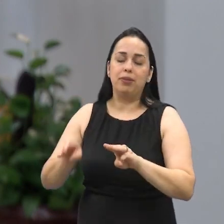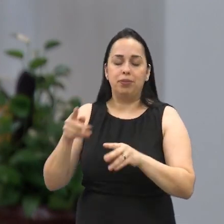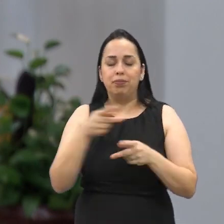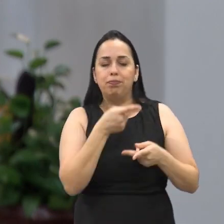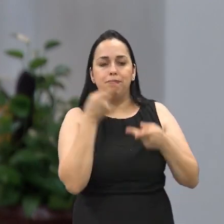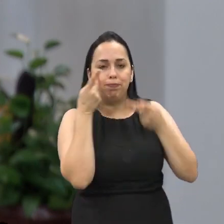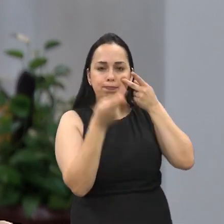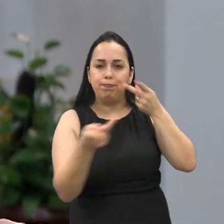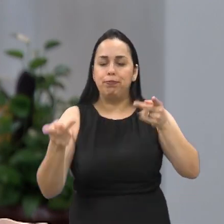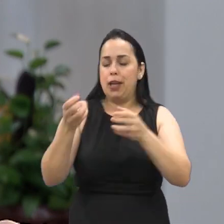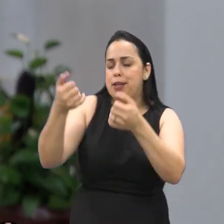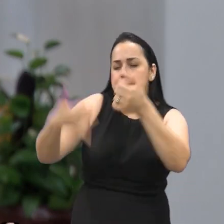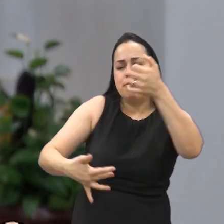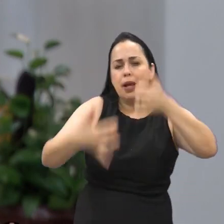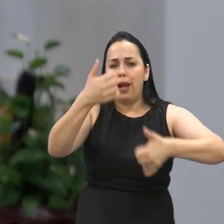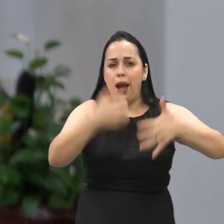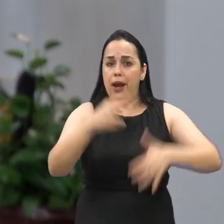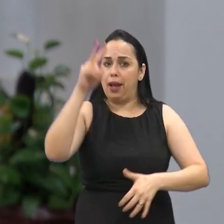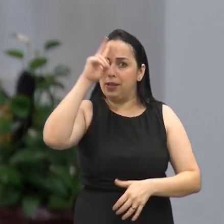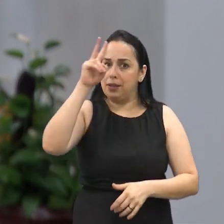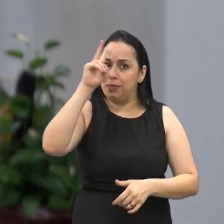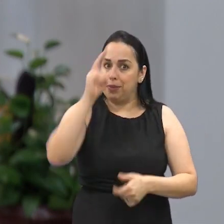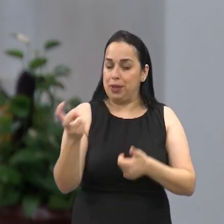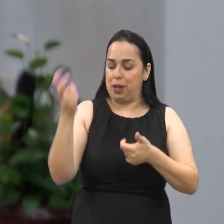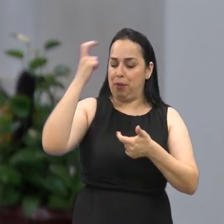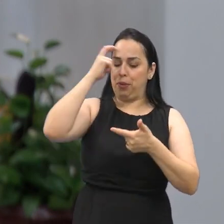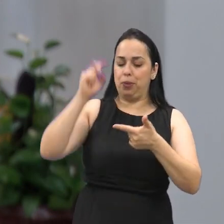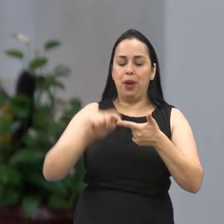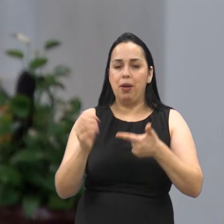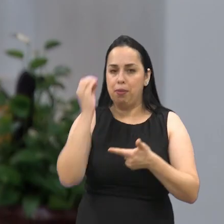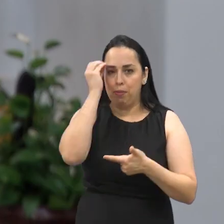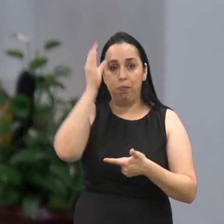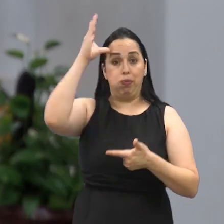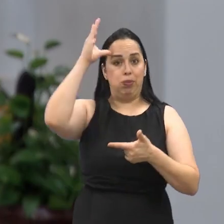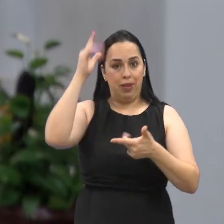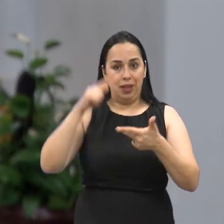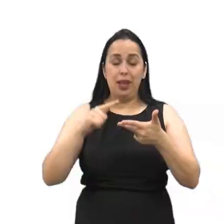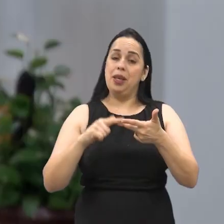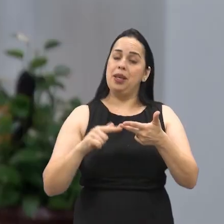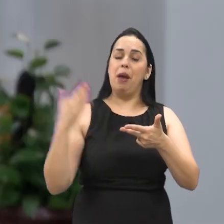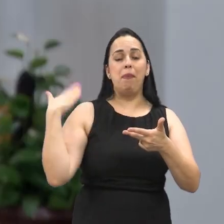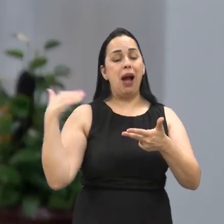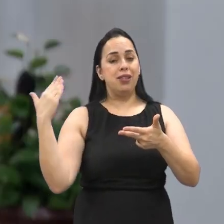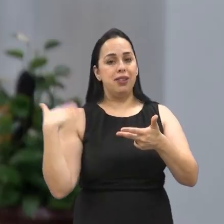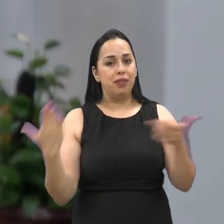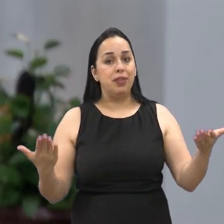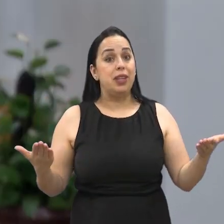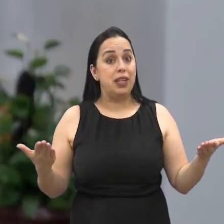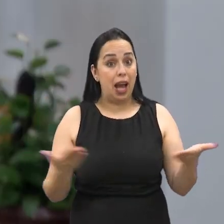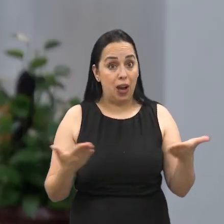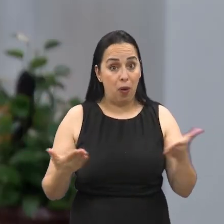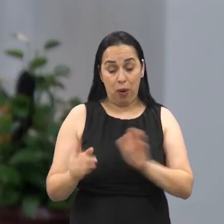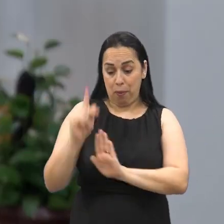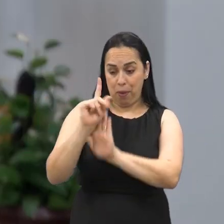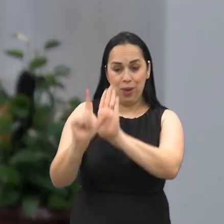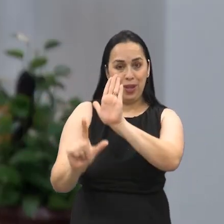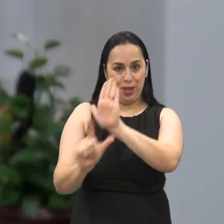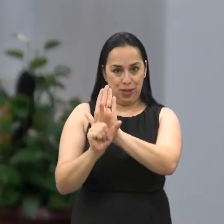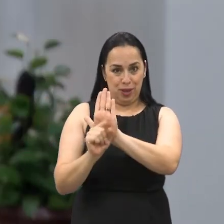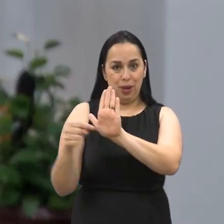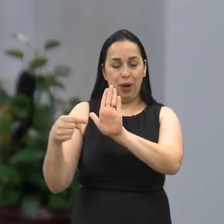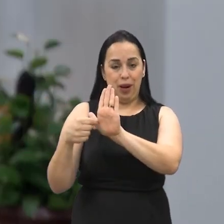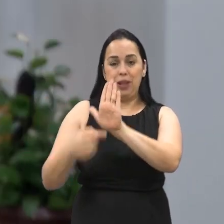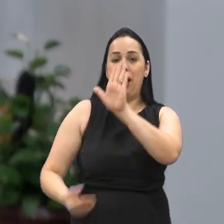José. Então é muito gostoso, é cultura, é conhecimento e é lazer. E agora, com a aprovação